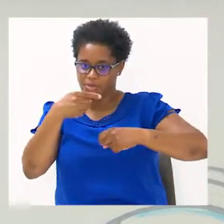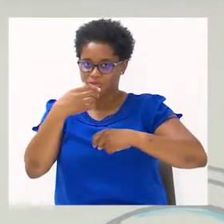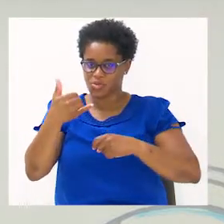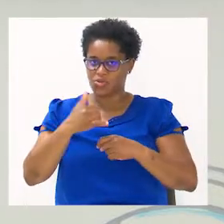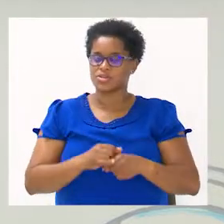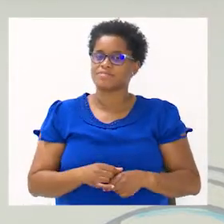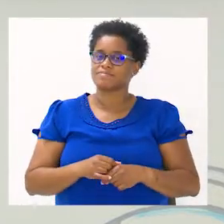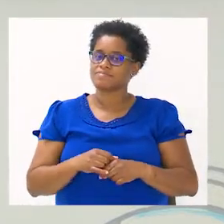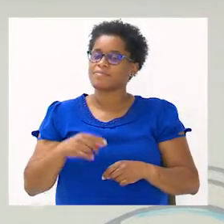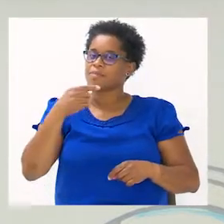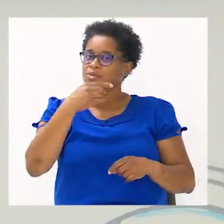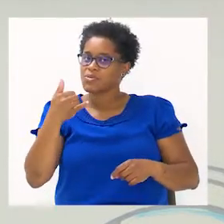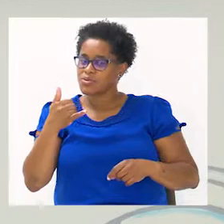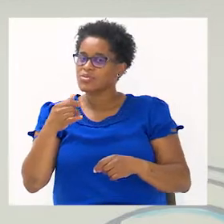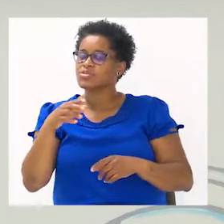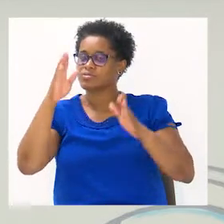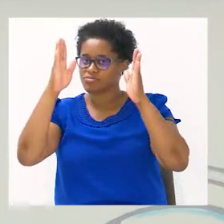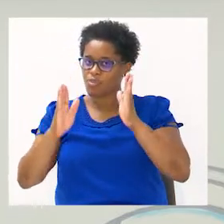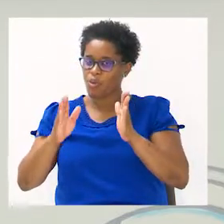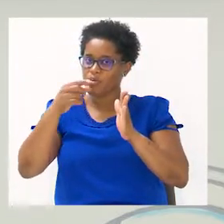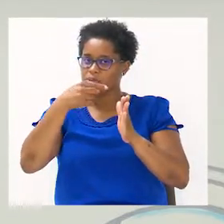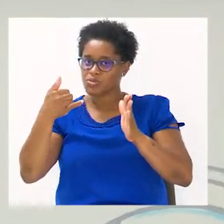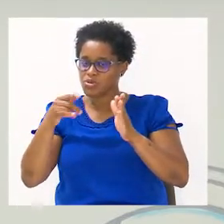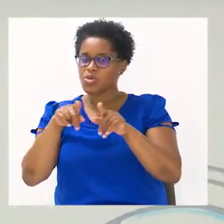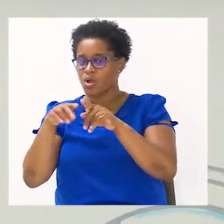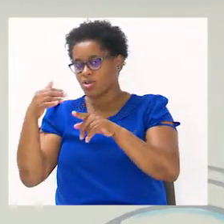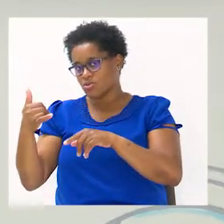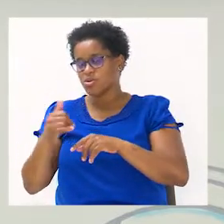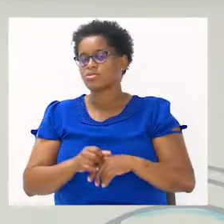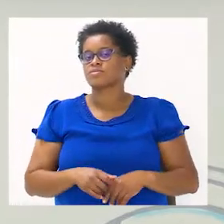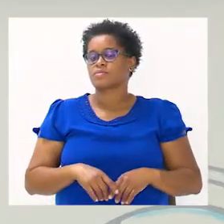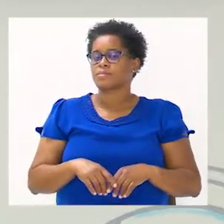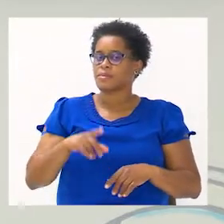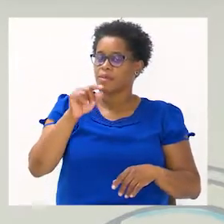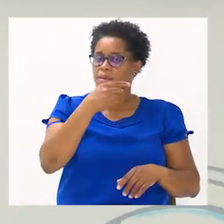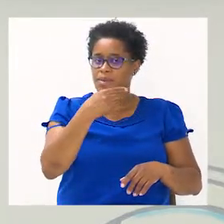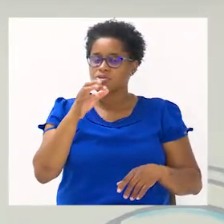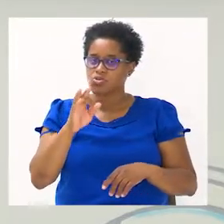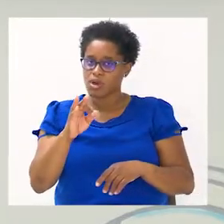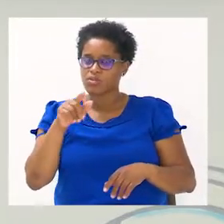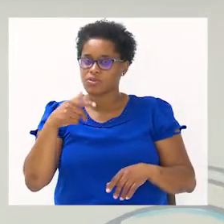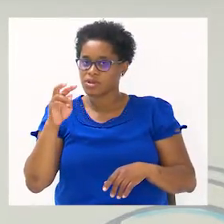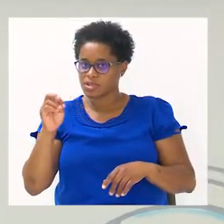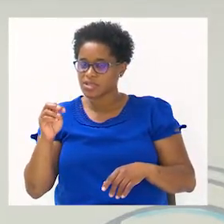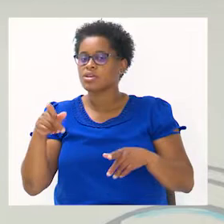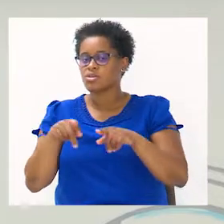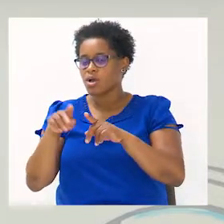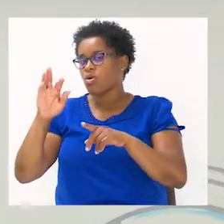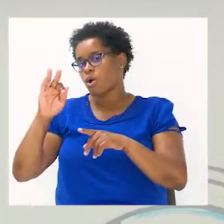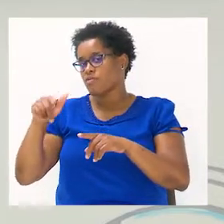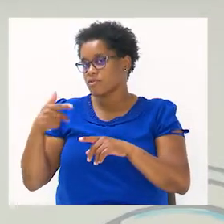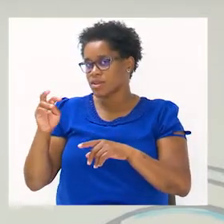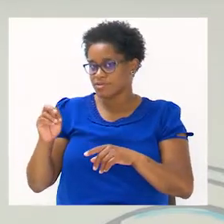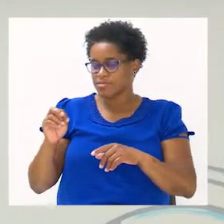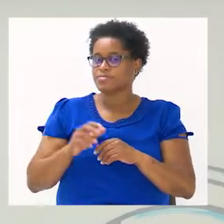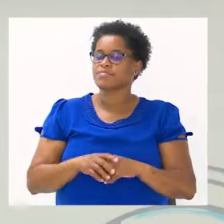não é? Valor absoluto de menos 2, módulo de menos 2 é 2. Valor absoluto de menos 4,3 é